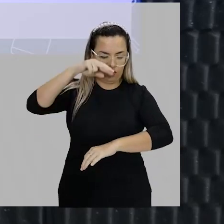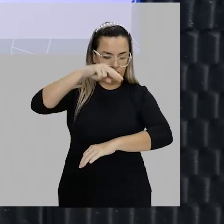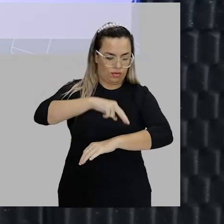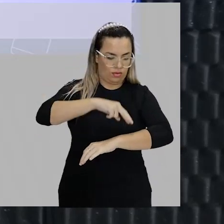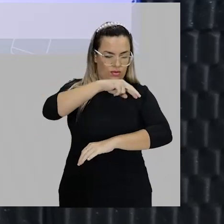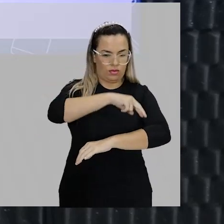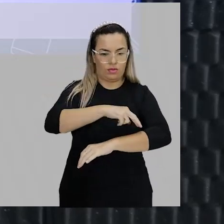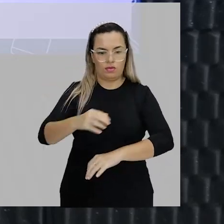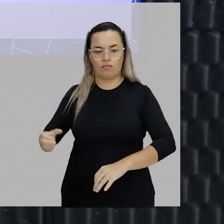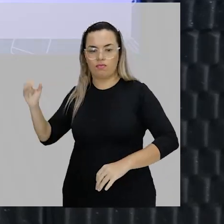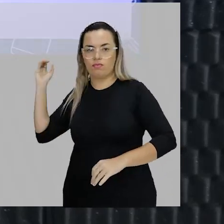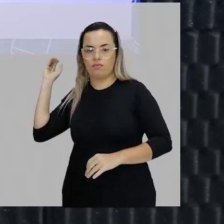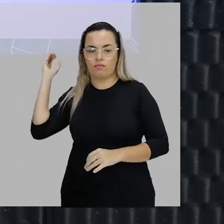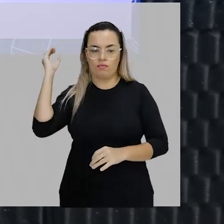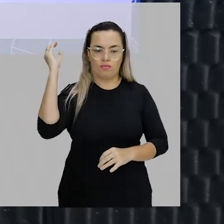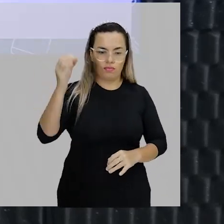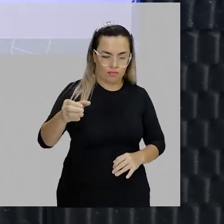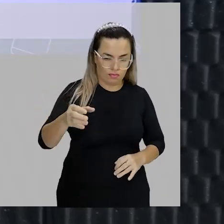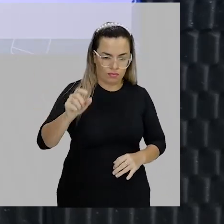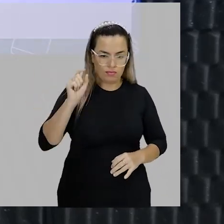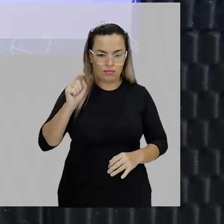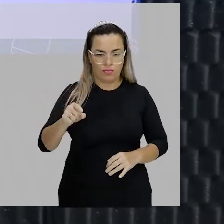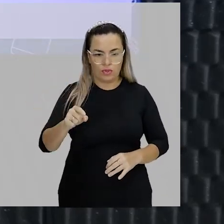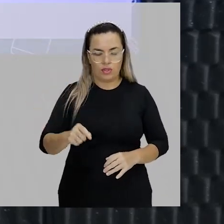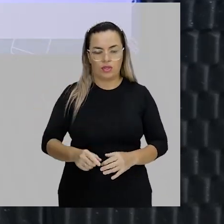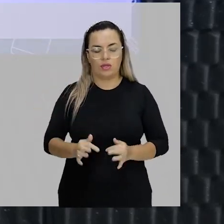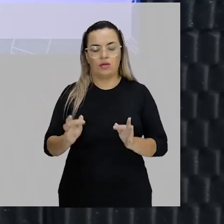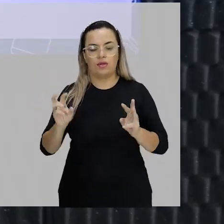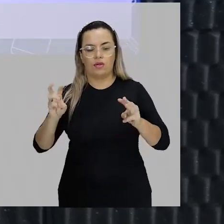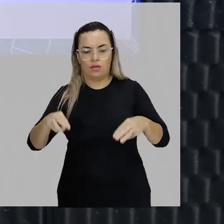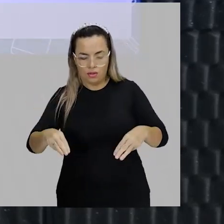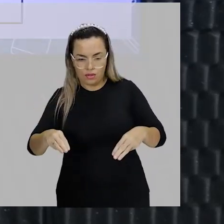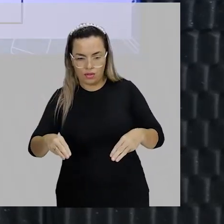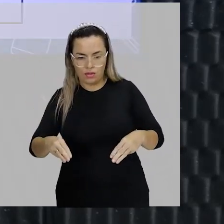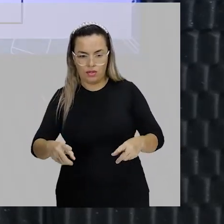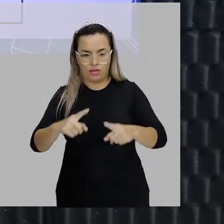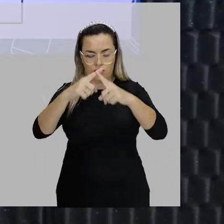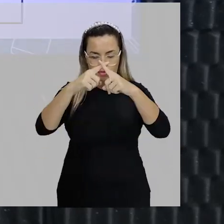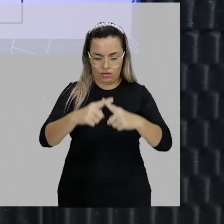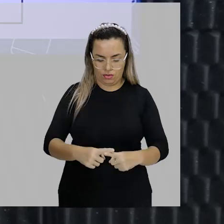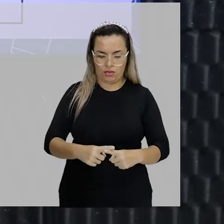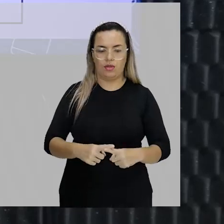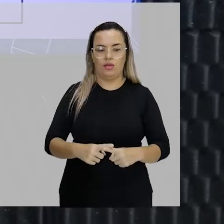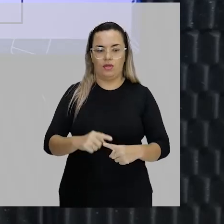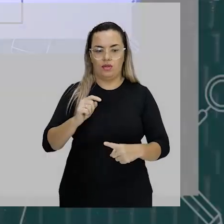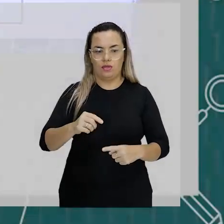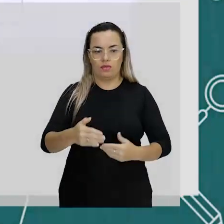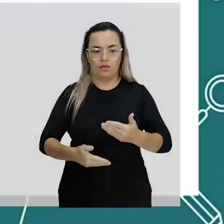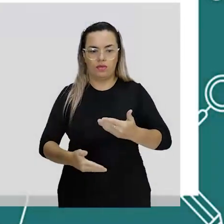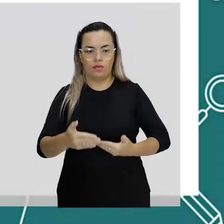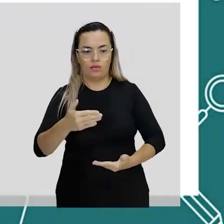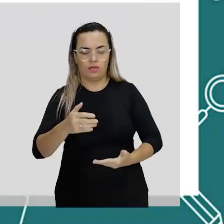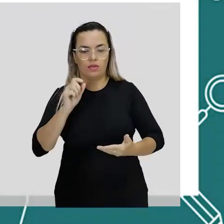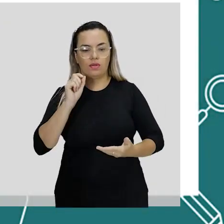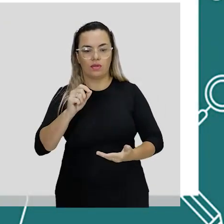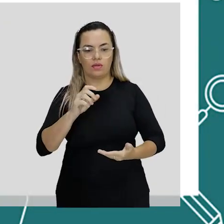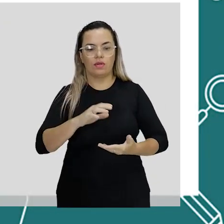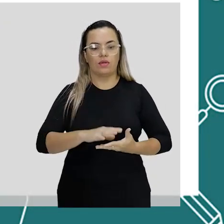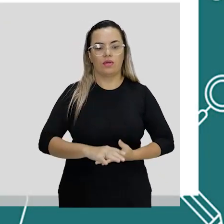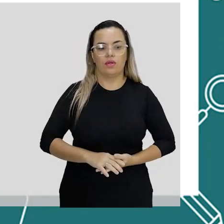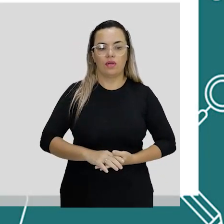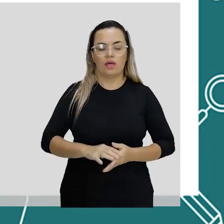saltos, arremessos e o último tópico, provas combinadas. Então, a definição